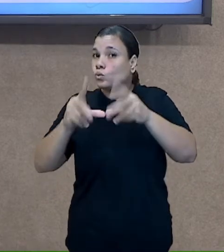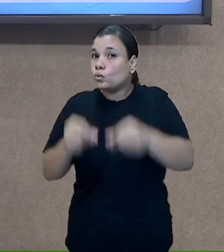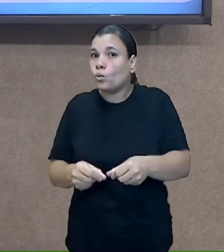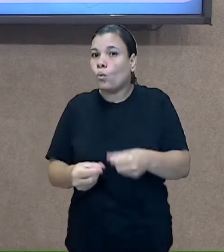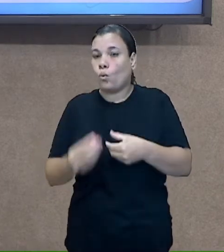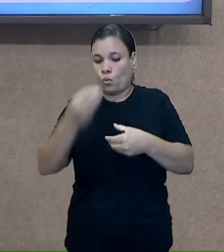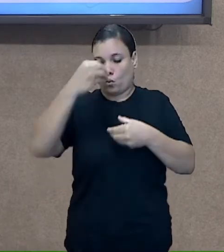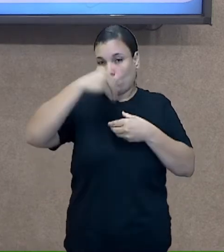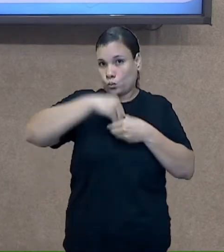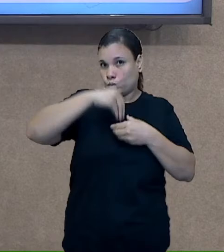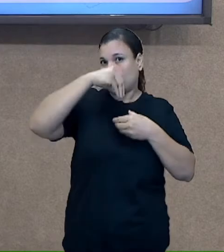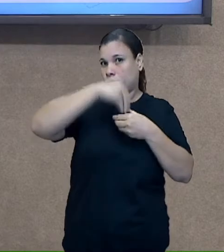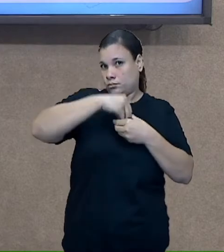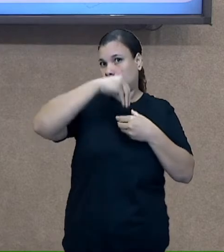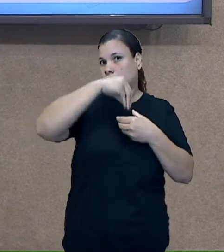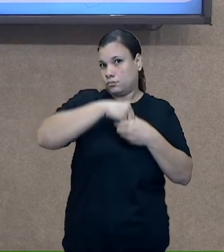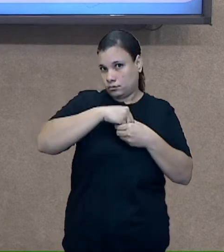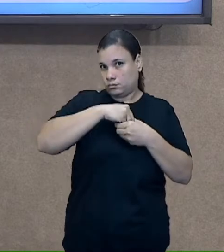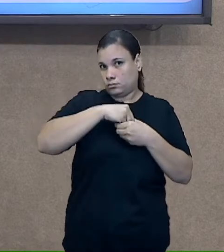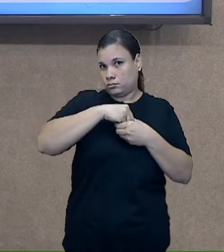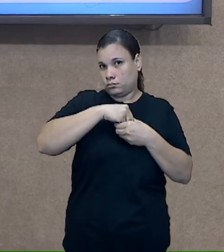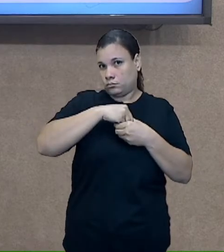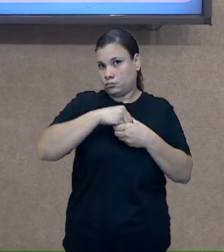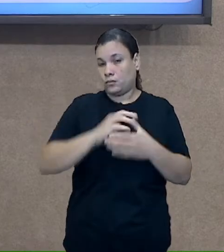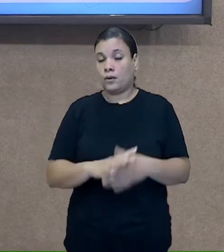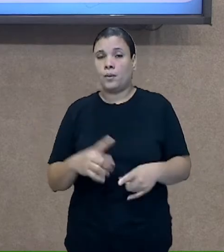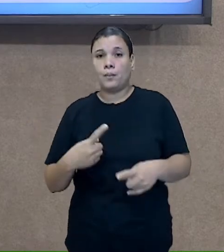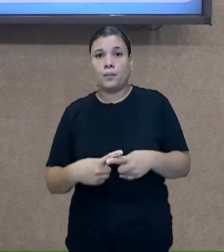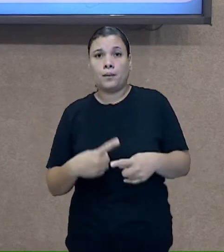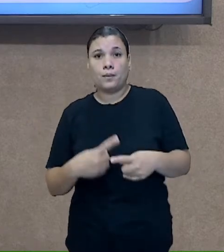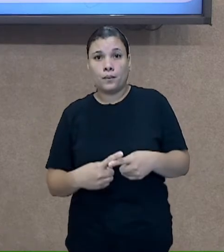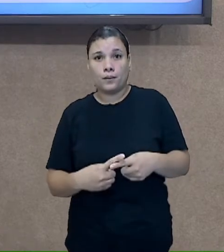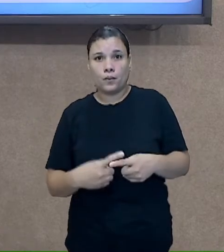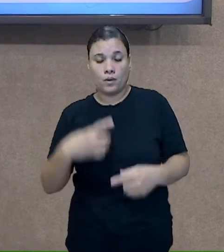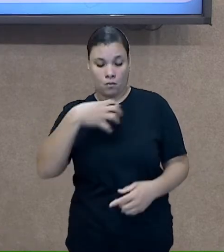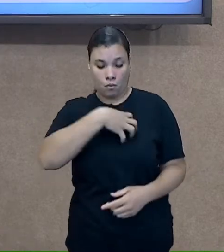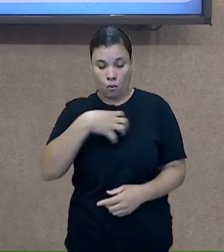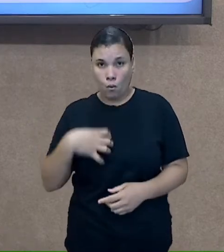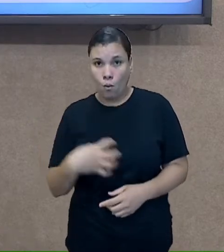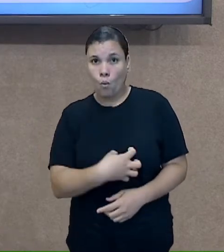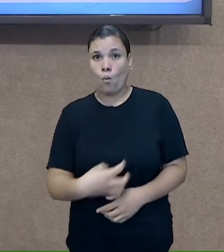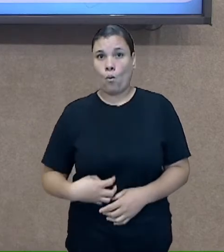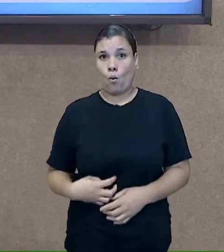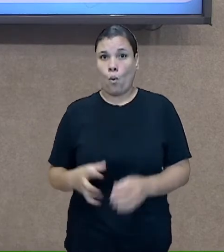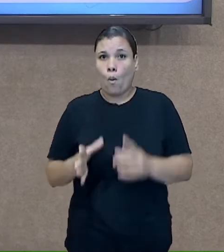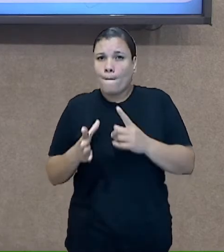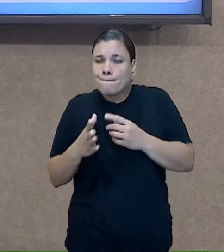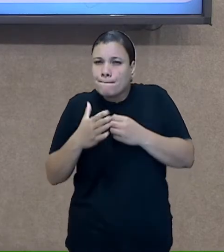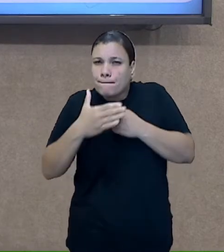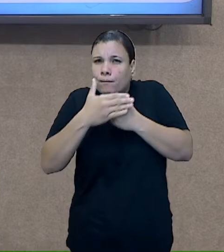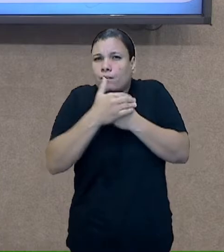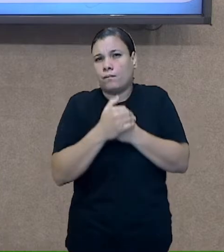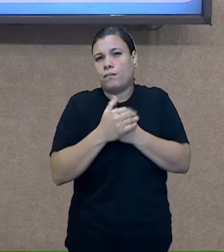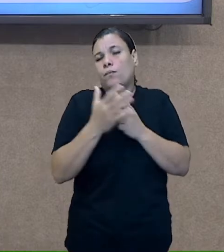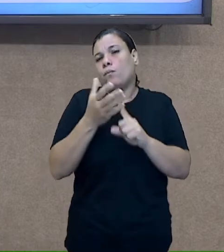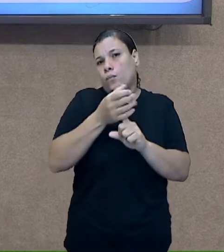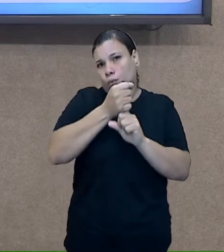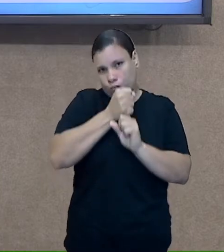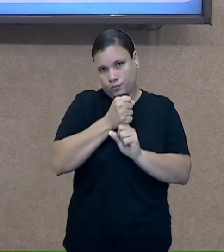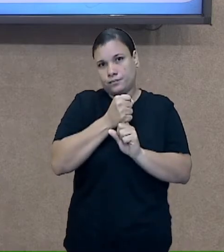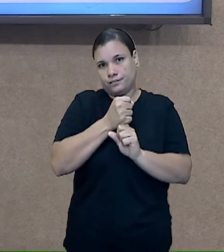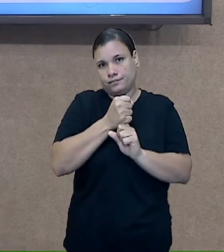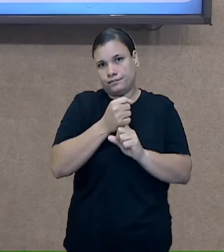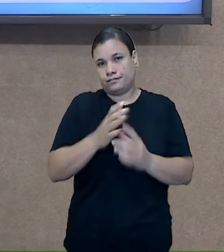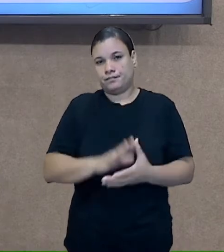vivo, fazendo com que ele tenha uma segurança dos órgãos internos desses seres vivos. Outra coisa que a